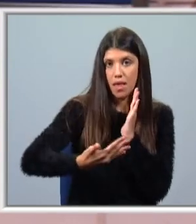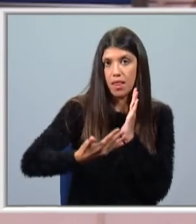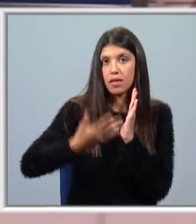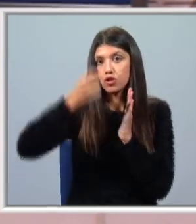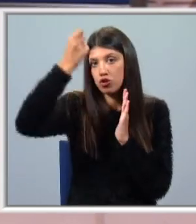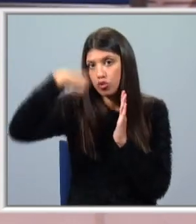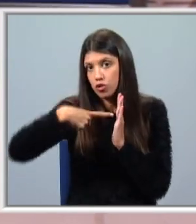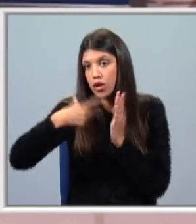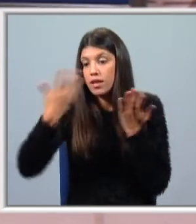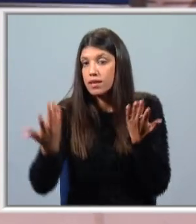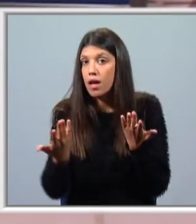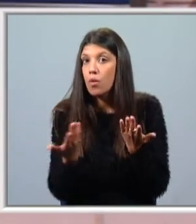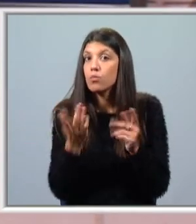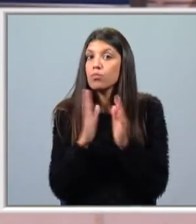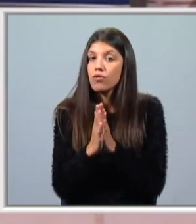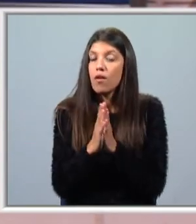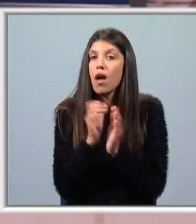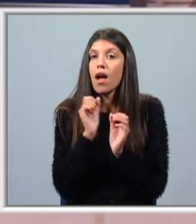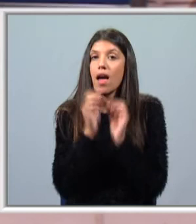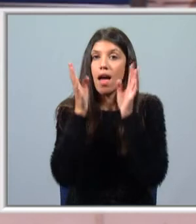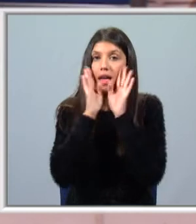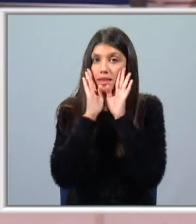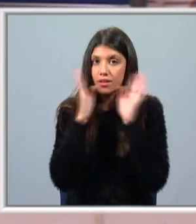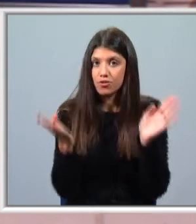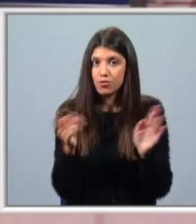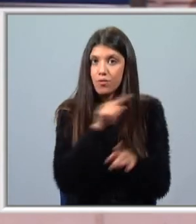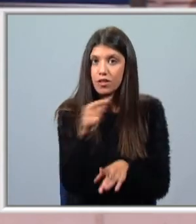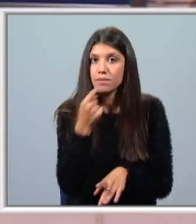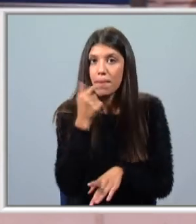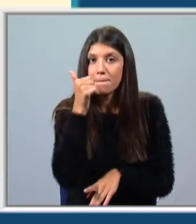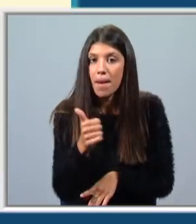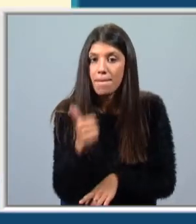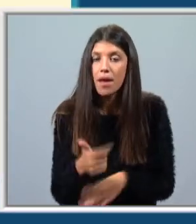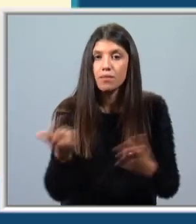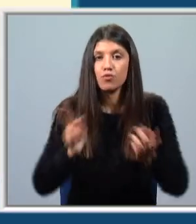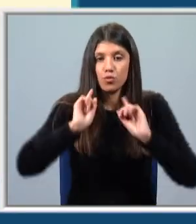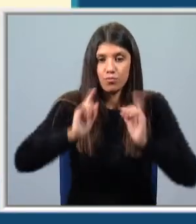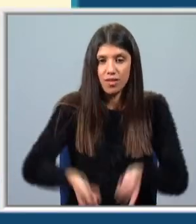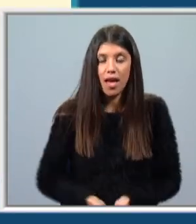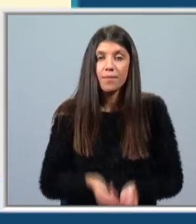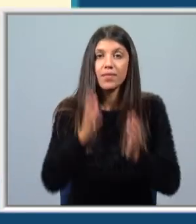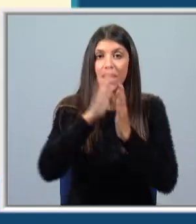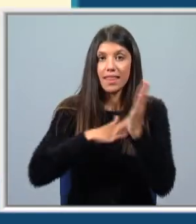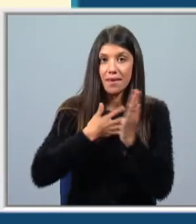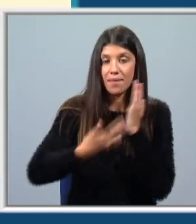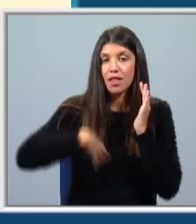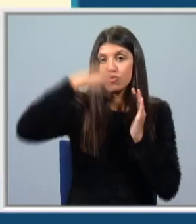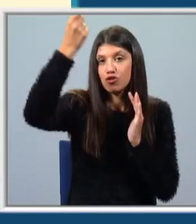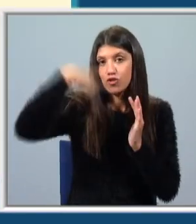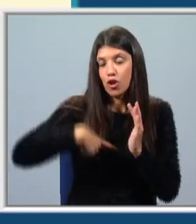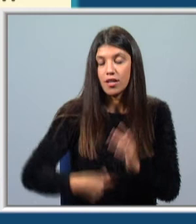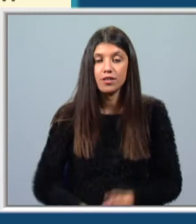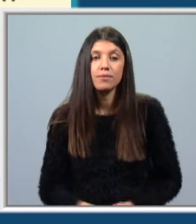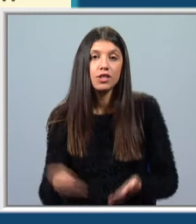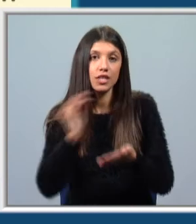eu espero ser clara desta vez, está bem? E vamos então começar a tabela de histórias para escrevermos aqui.